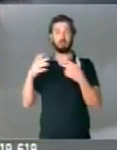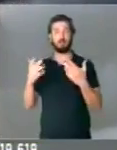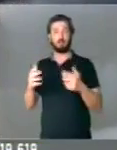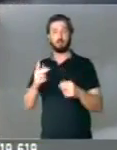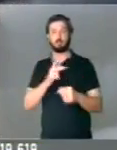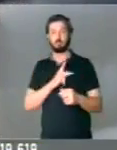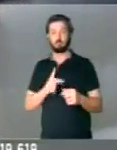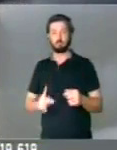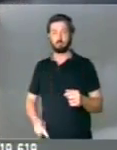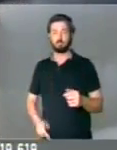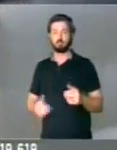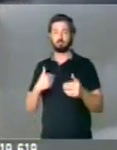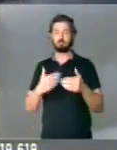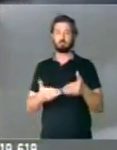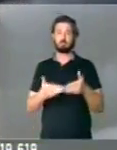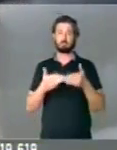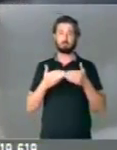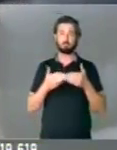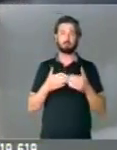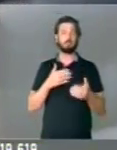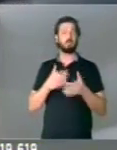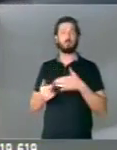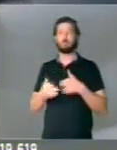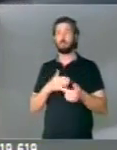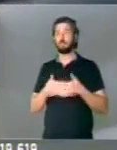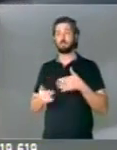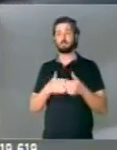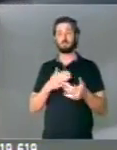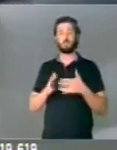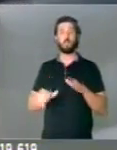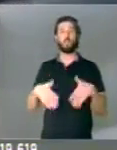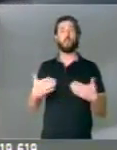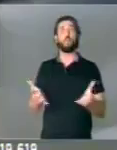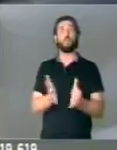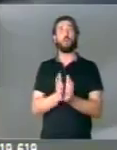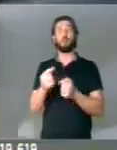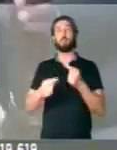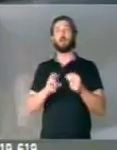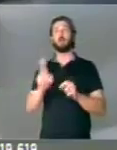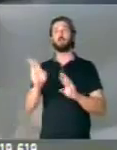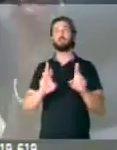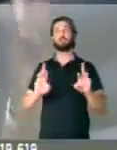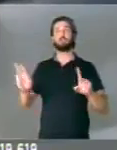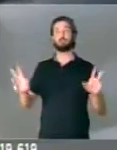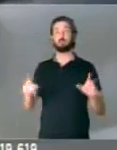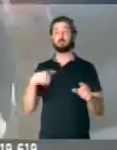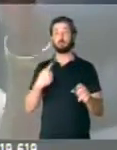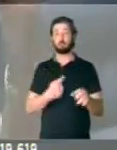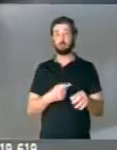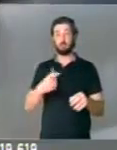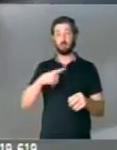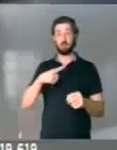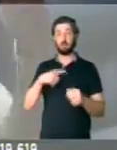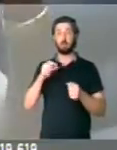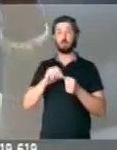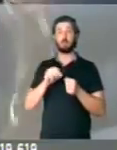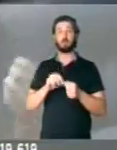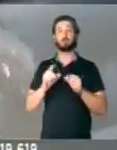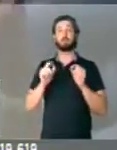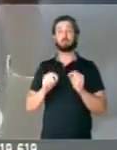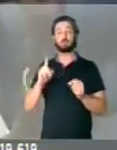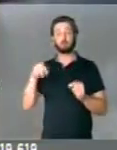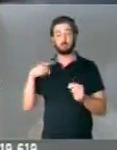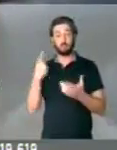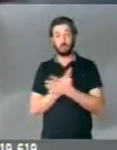um apelo que faço, independentemente das siglas partidárias. Nós estaremos cometendo um...